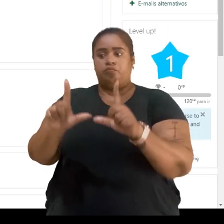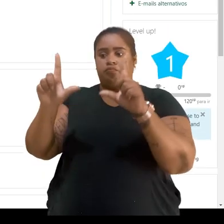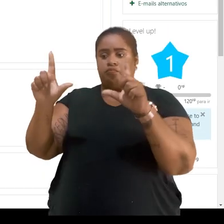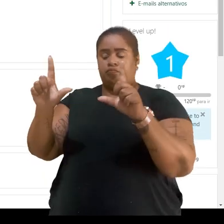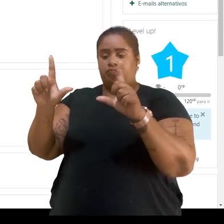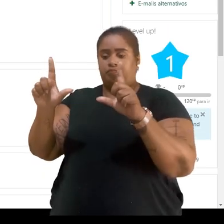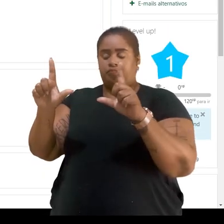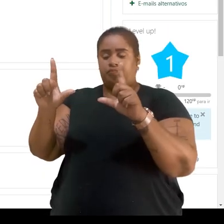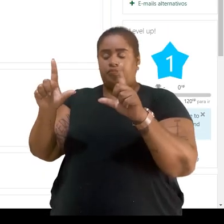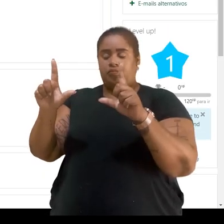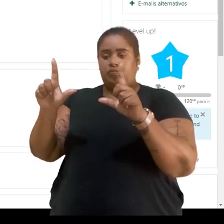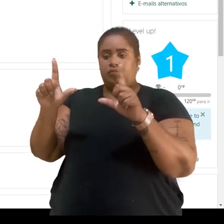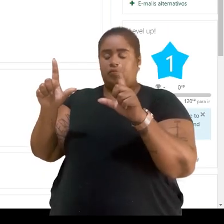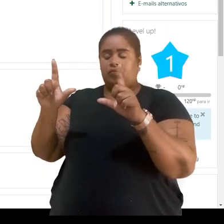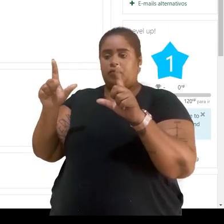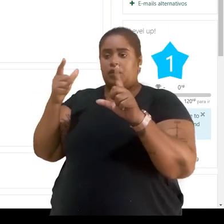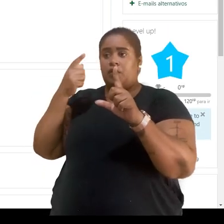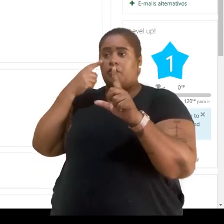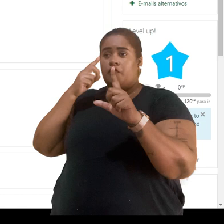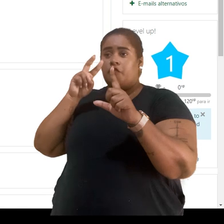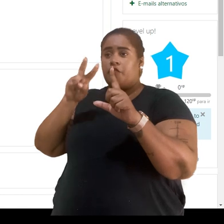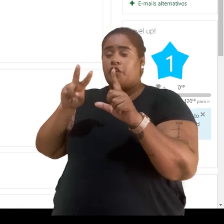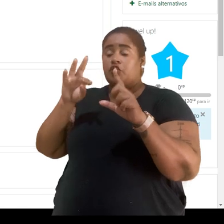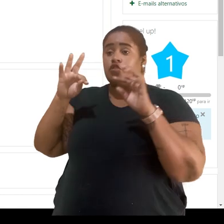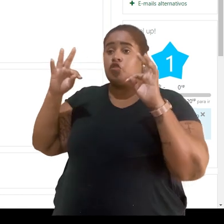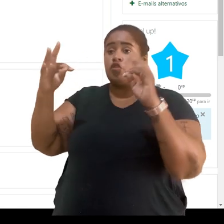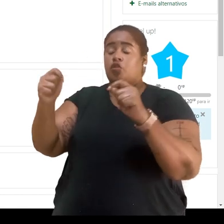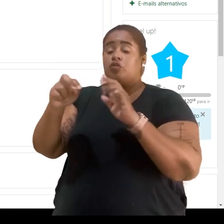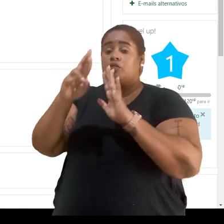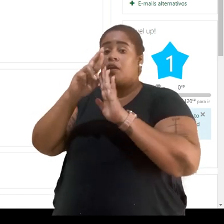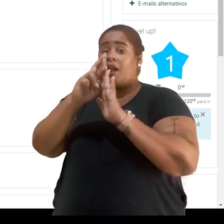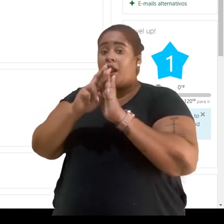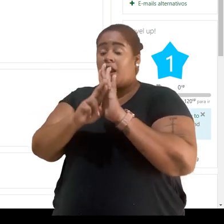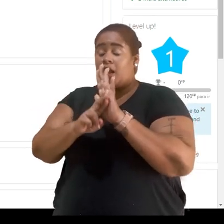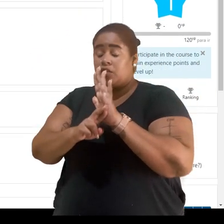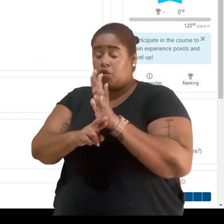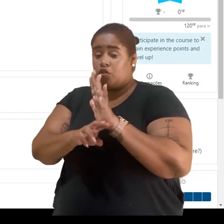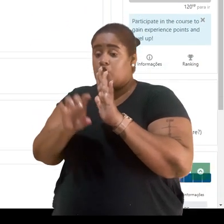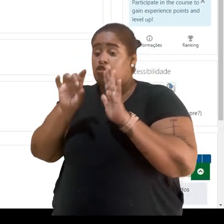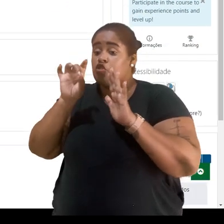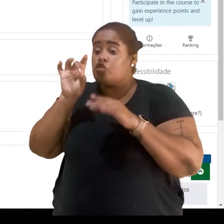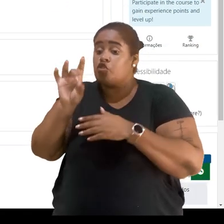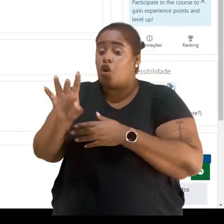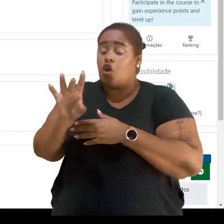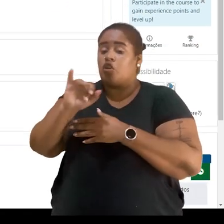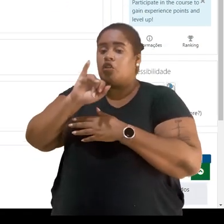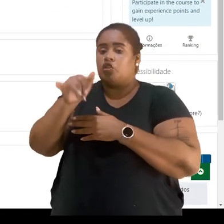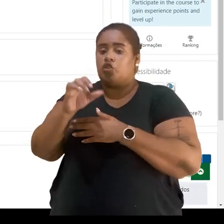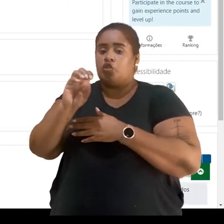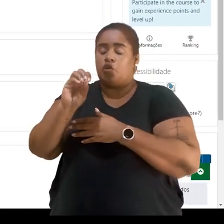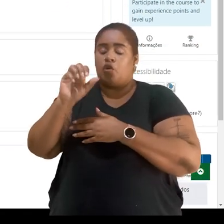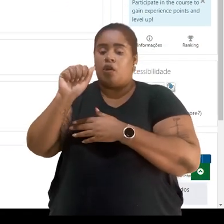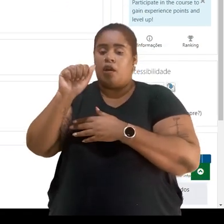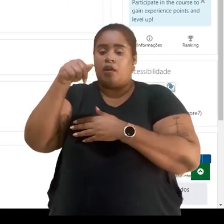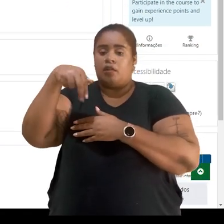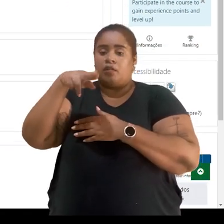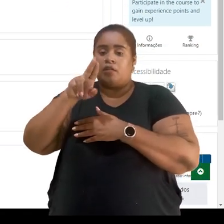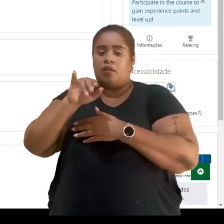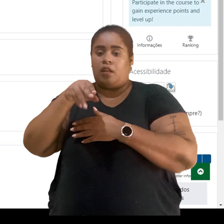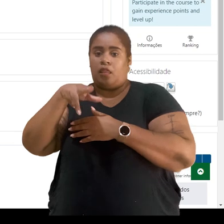a Joaquina indo ao perfil da Joaquina por exemplo eu tenho como chegar aos